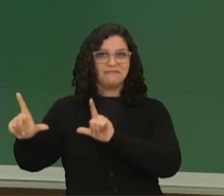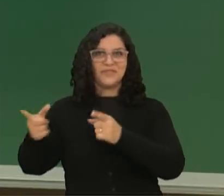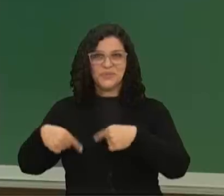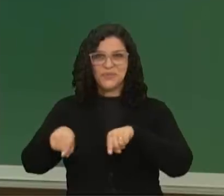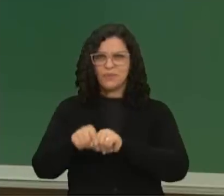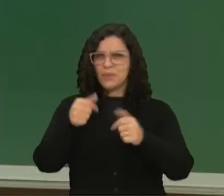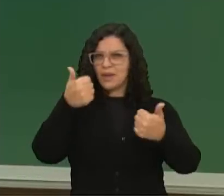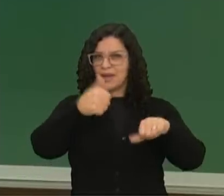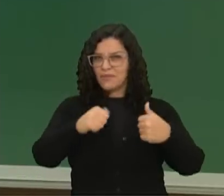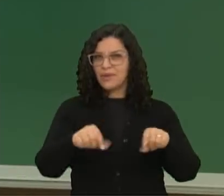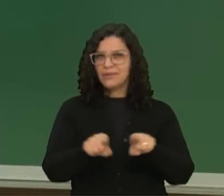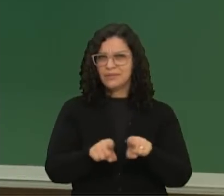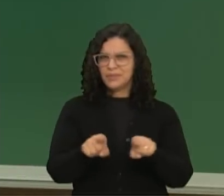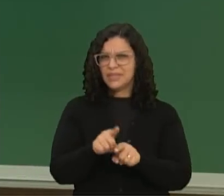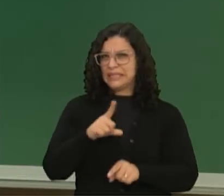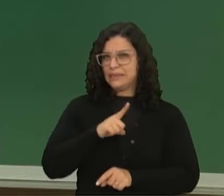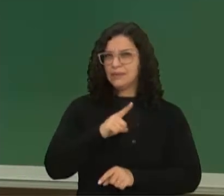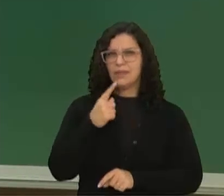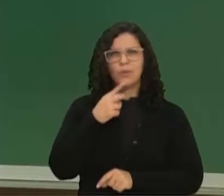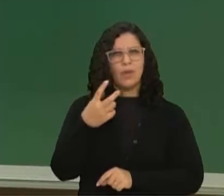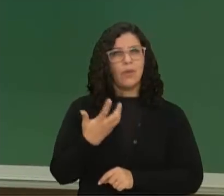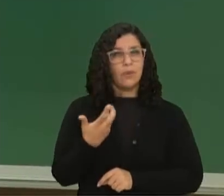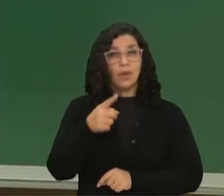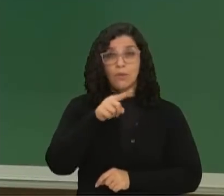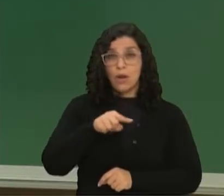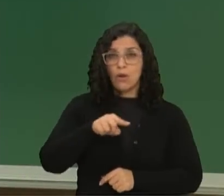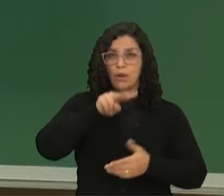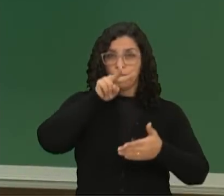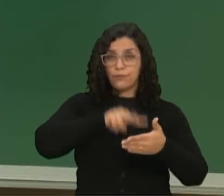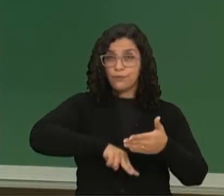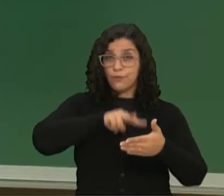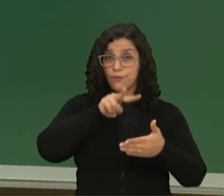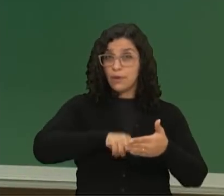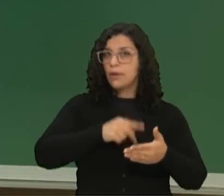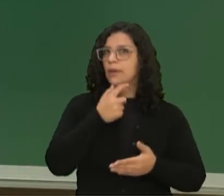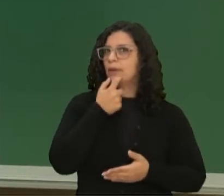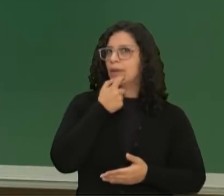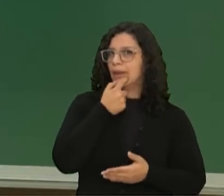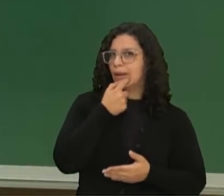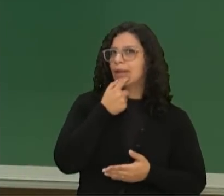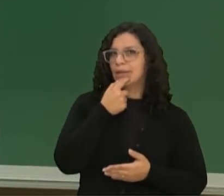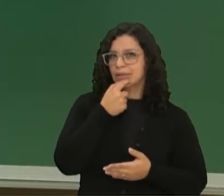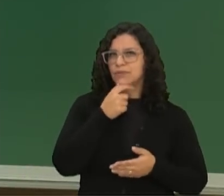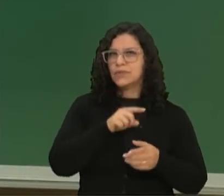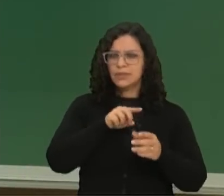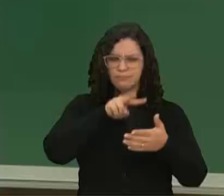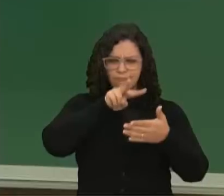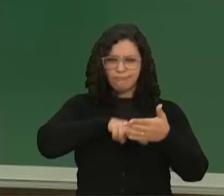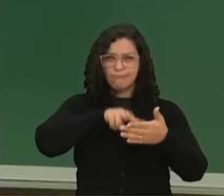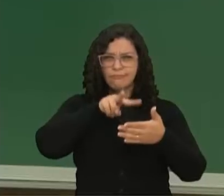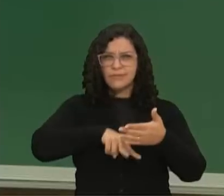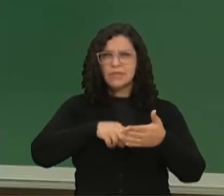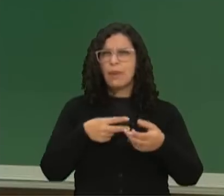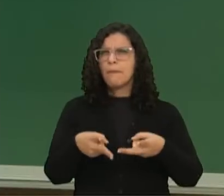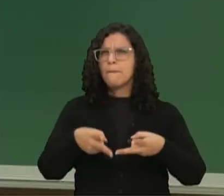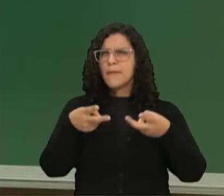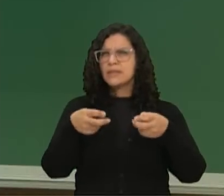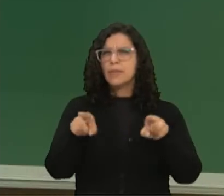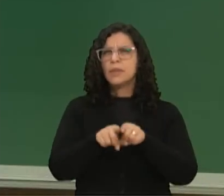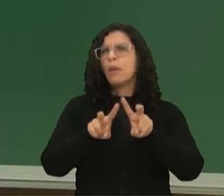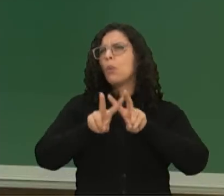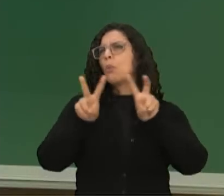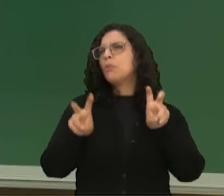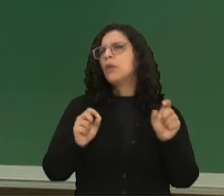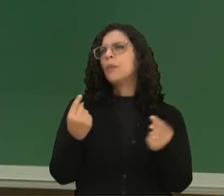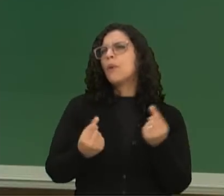para analisar e eu quero que, enquanto eu estiver fazendo a leitura com vocês, vocês tentem identificar já qual é o